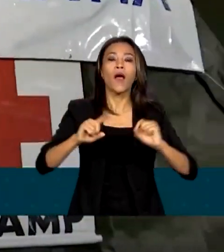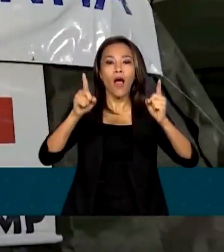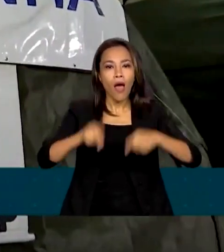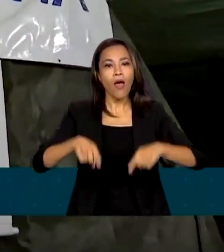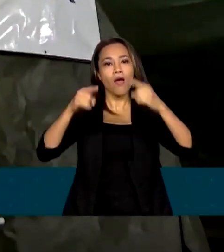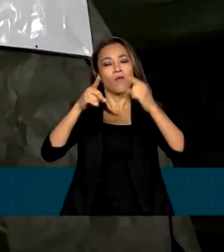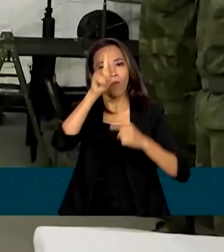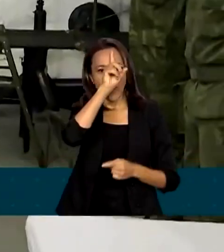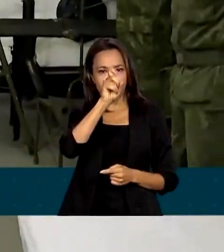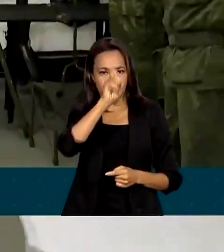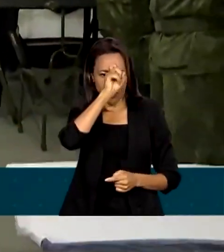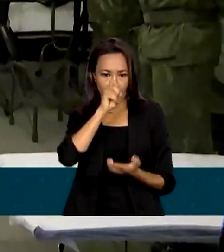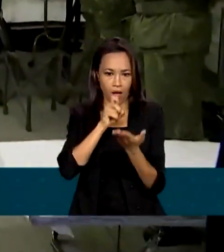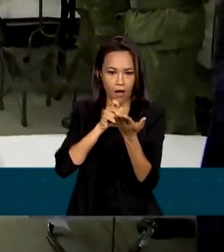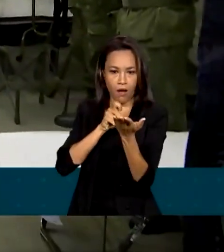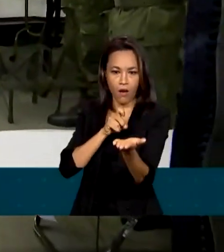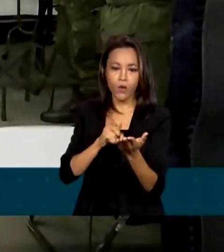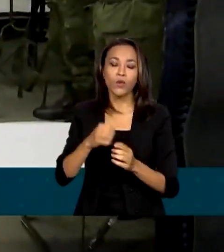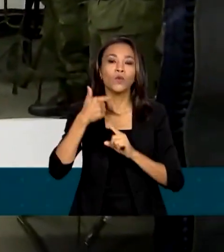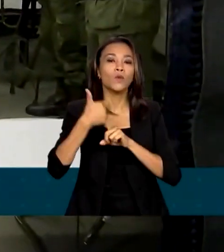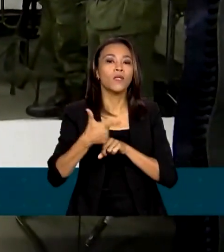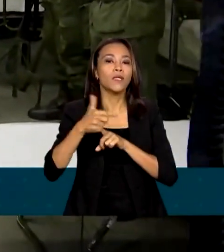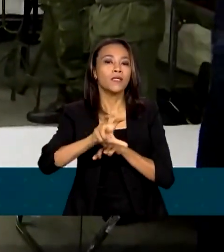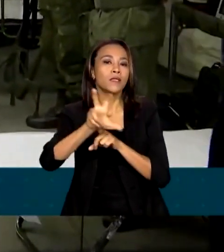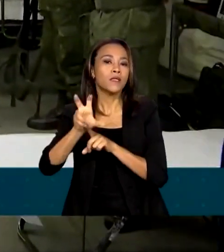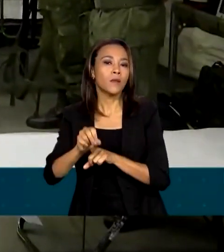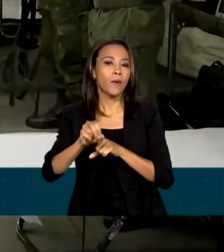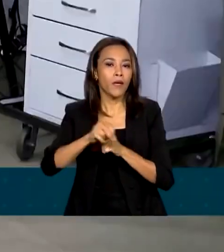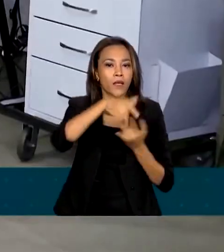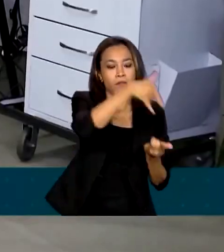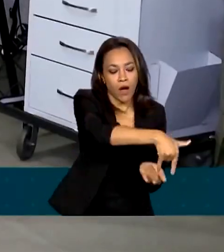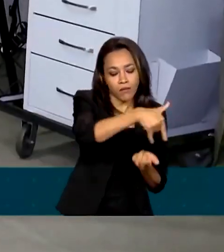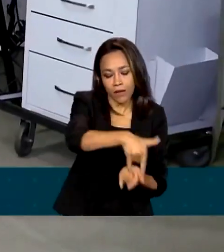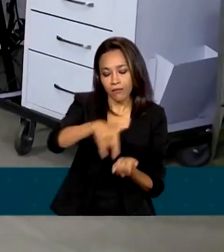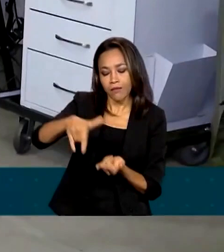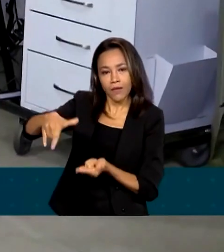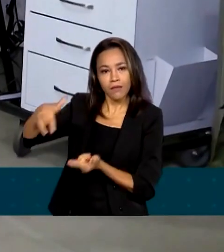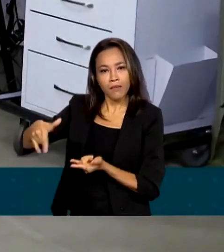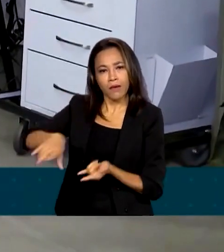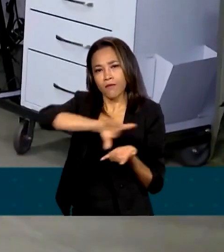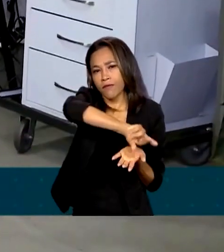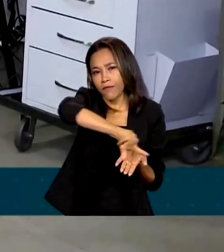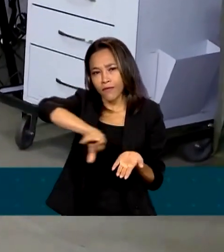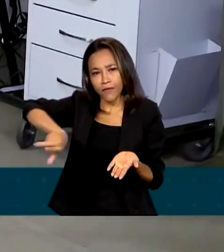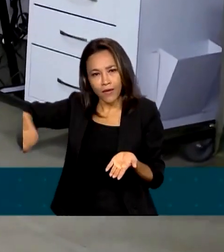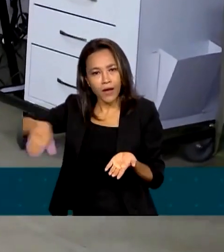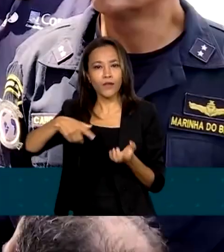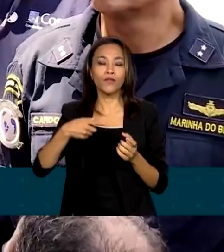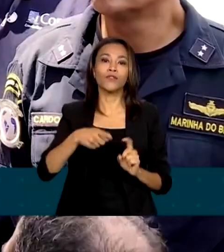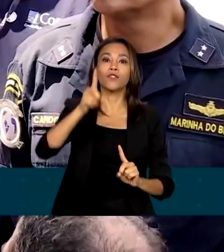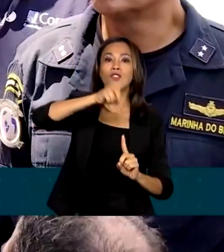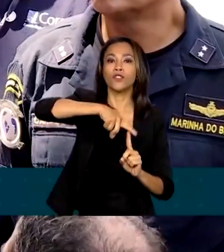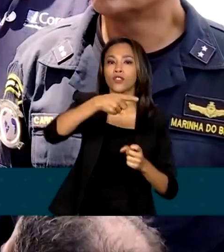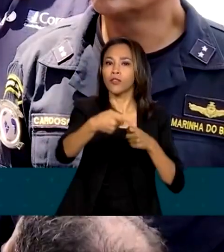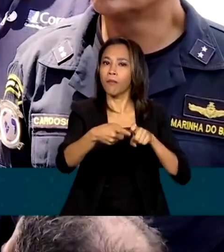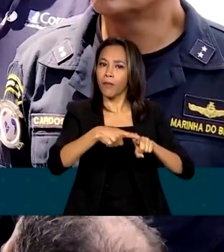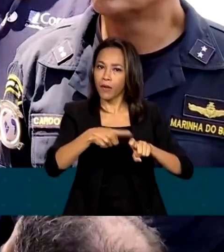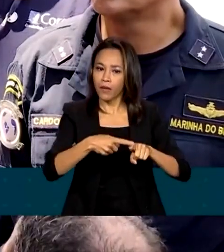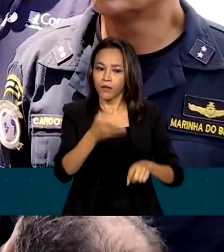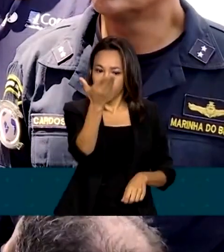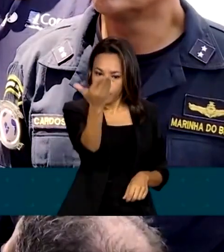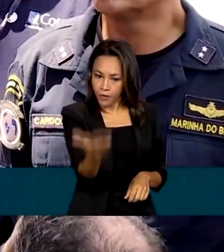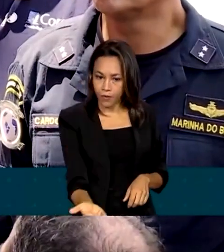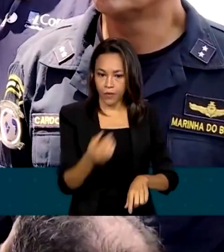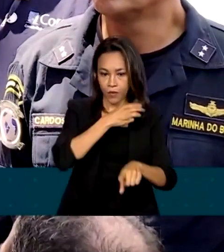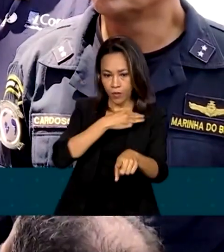de campanha, com cerca de 250 leitos para atender diferentes especialidades médicas. Segundo o ministro dos